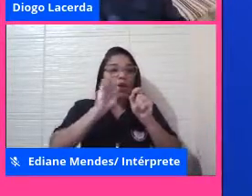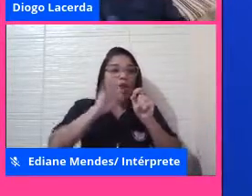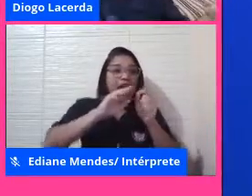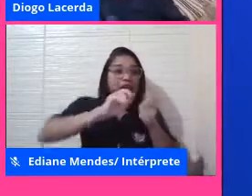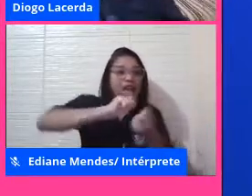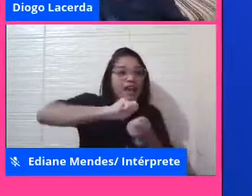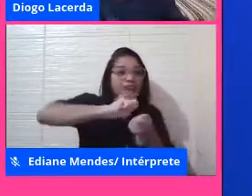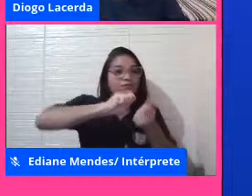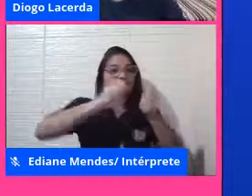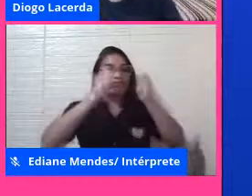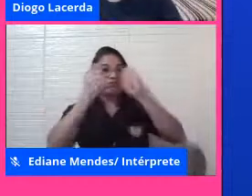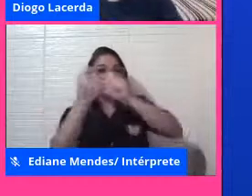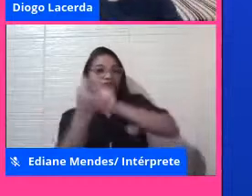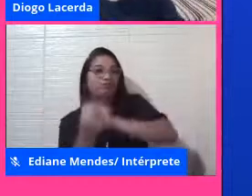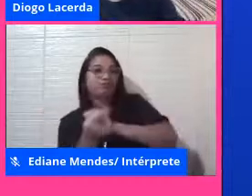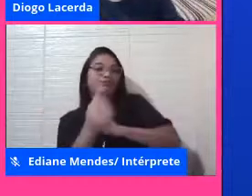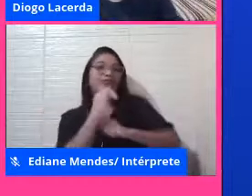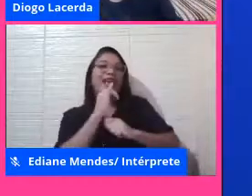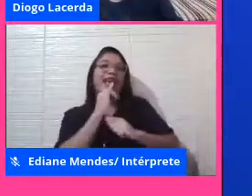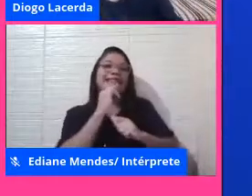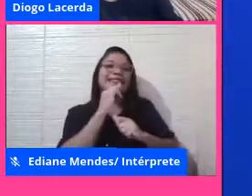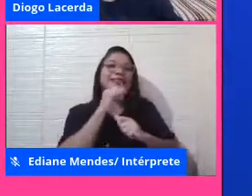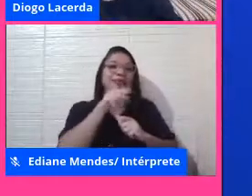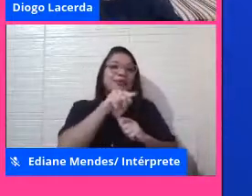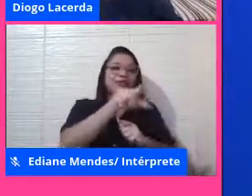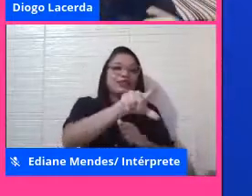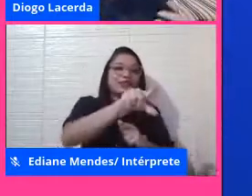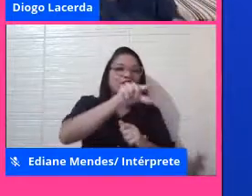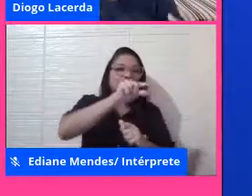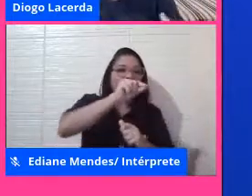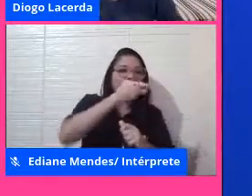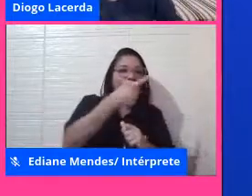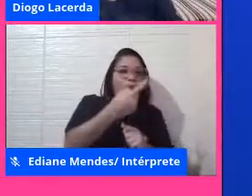outros tipos de modelos. Então, eles têm vários tipos de extensão,